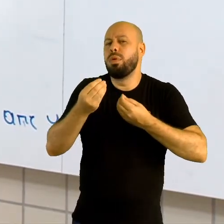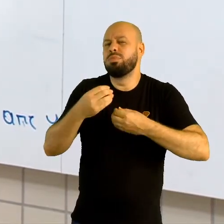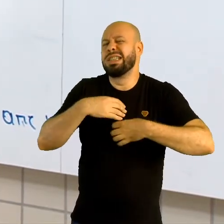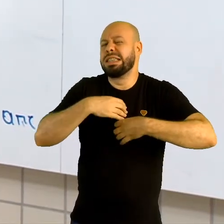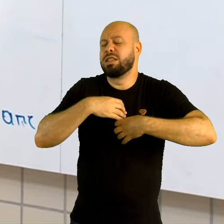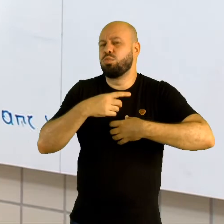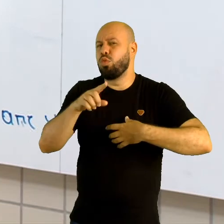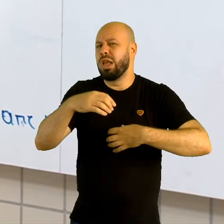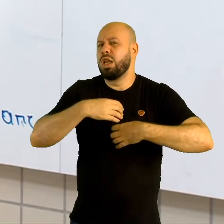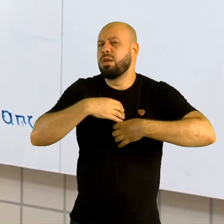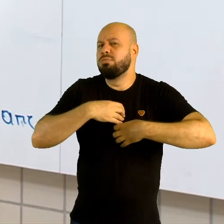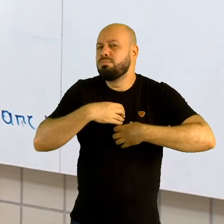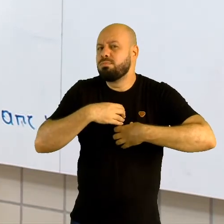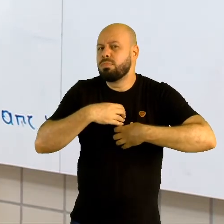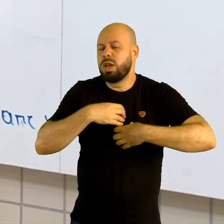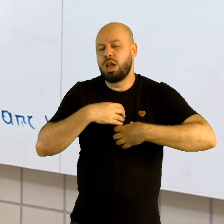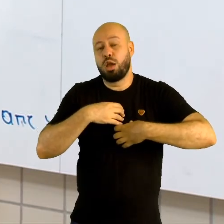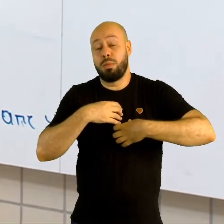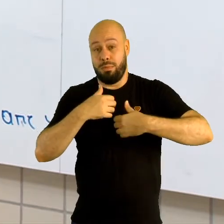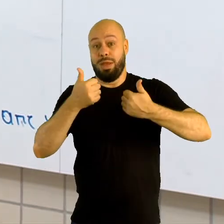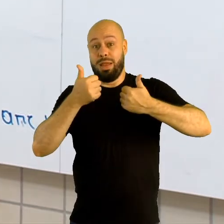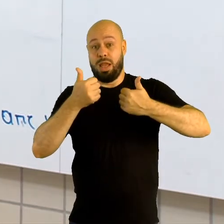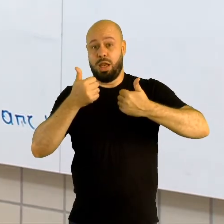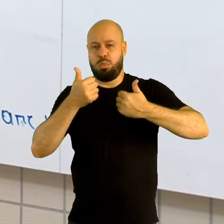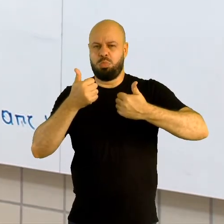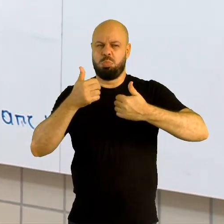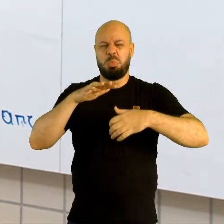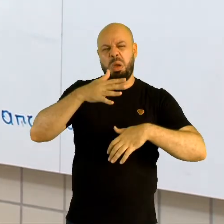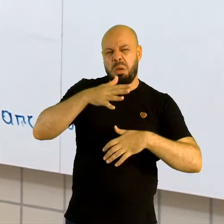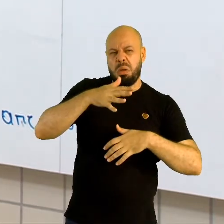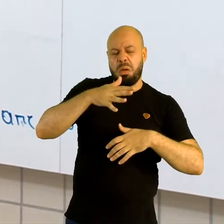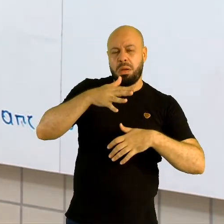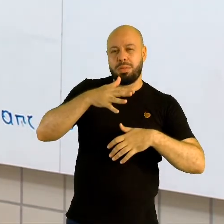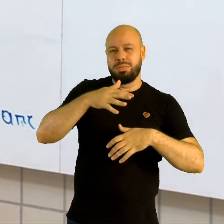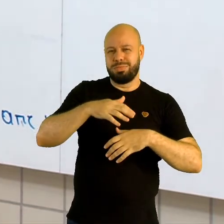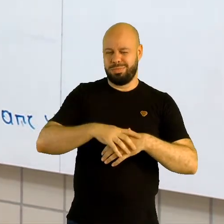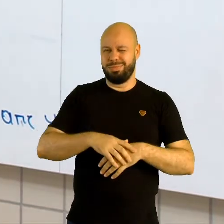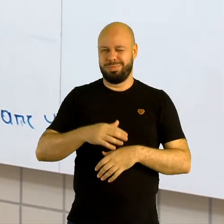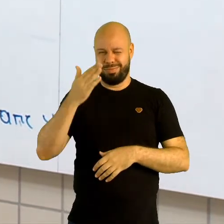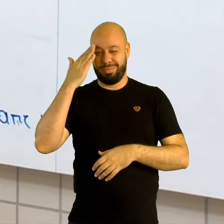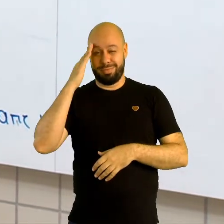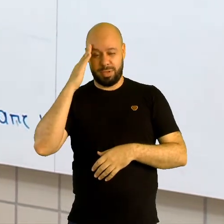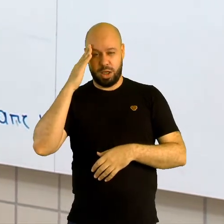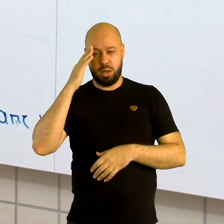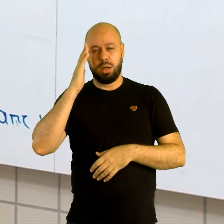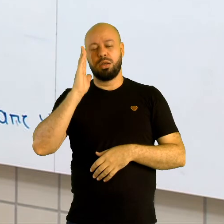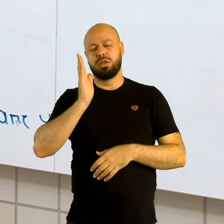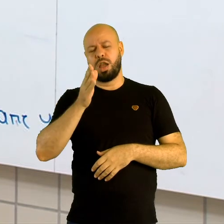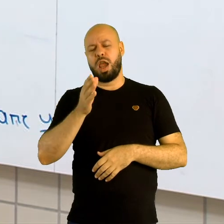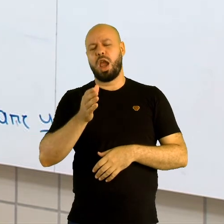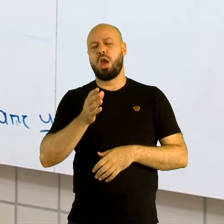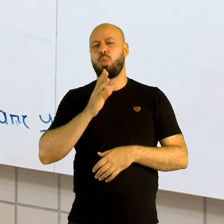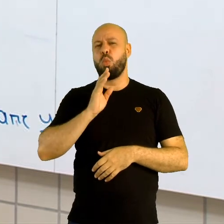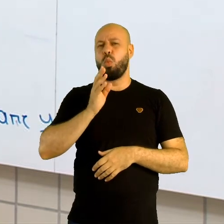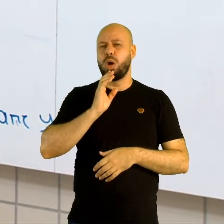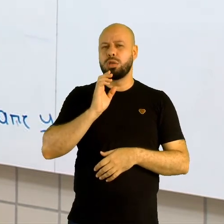I'm so, alright? Então, nós conhecemos, então, um exemplo aí